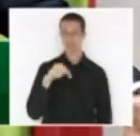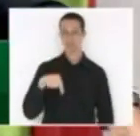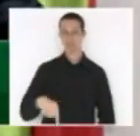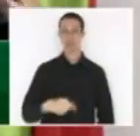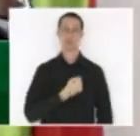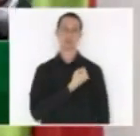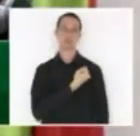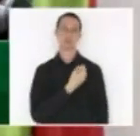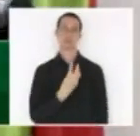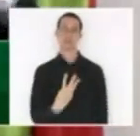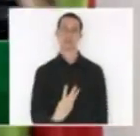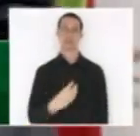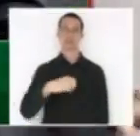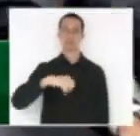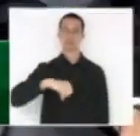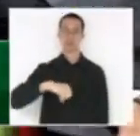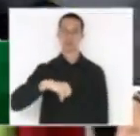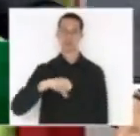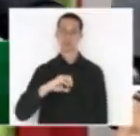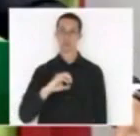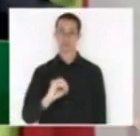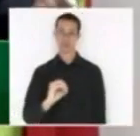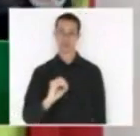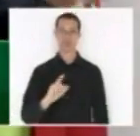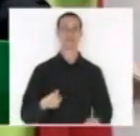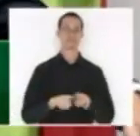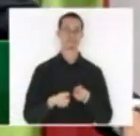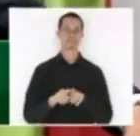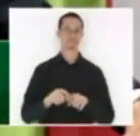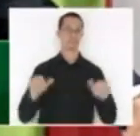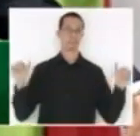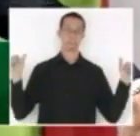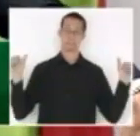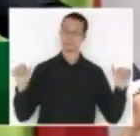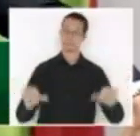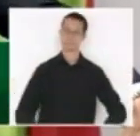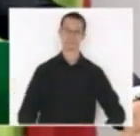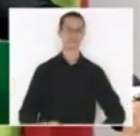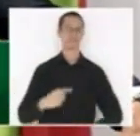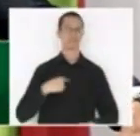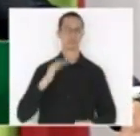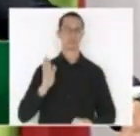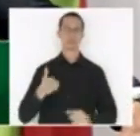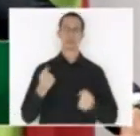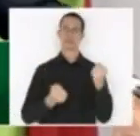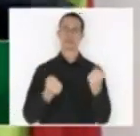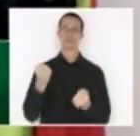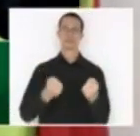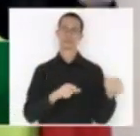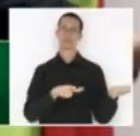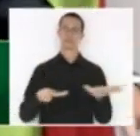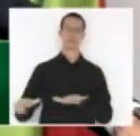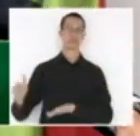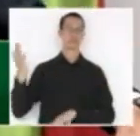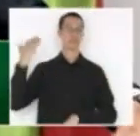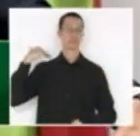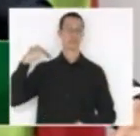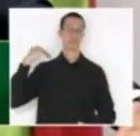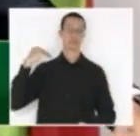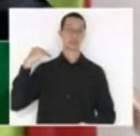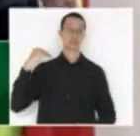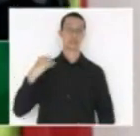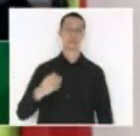que também está uma lástima, eu tive a oportunidade de percorrê-la na última semana, 3 semanas